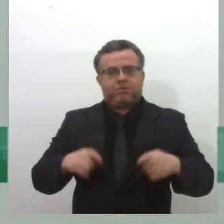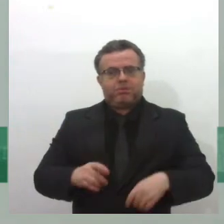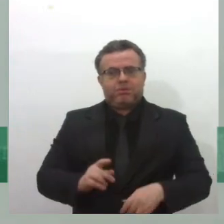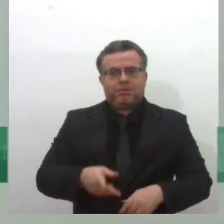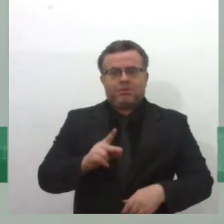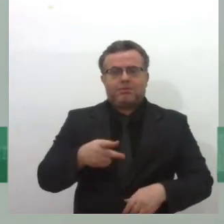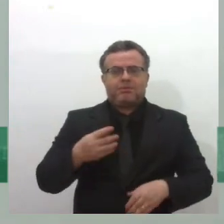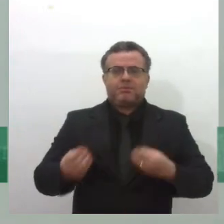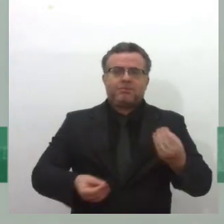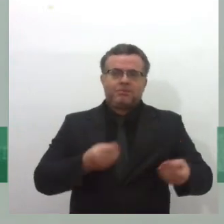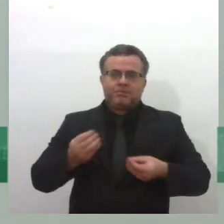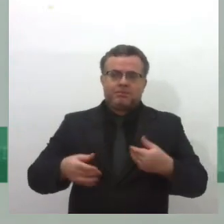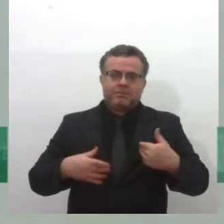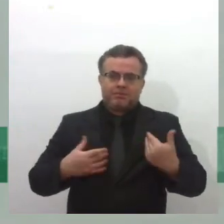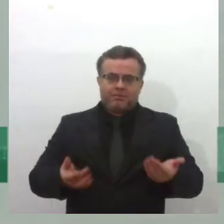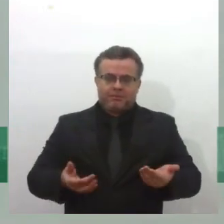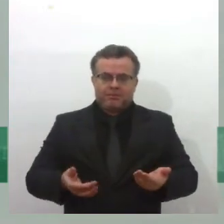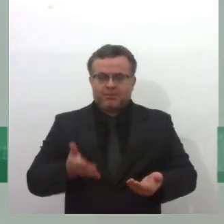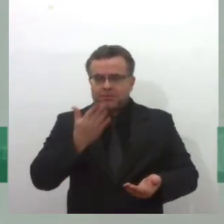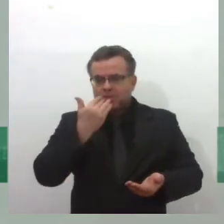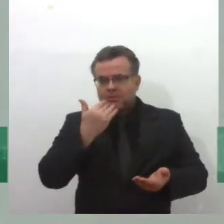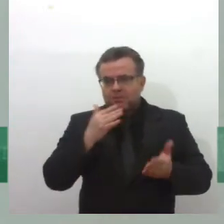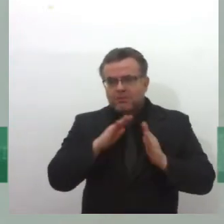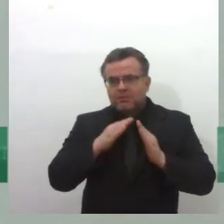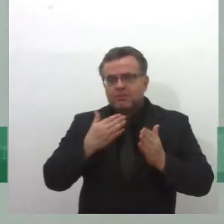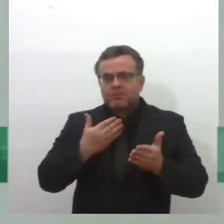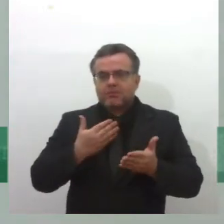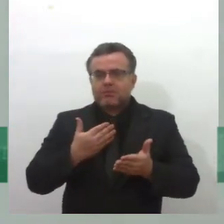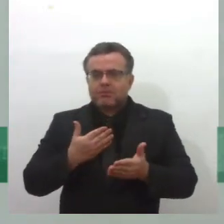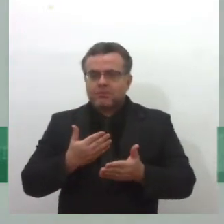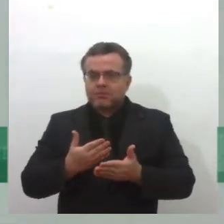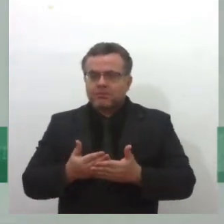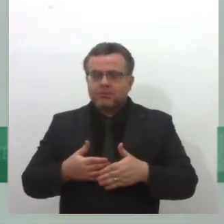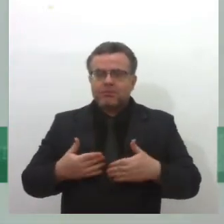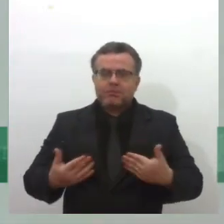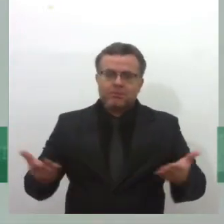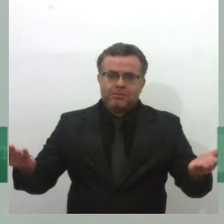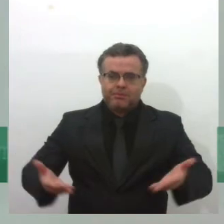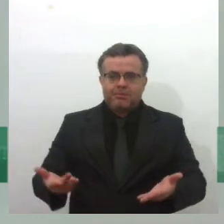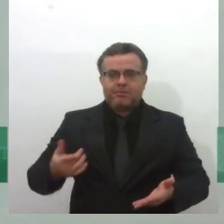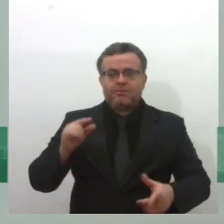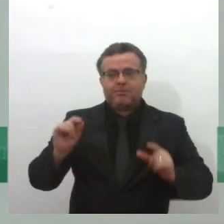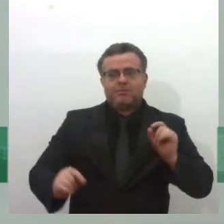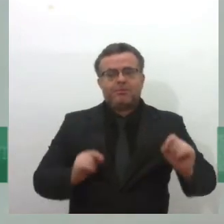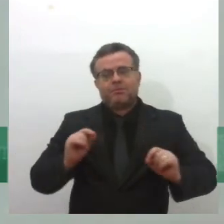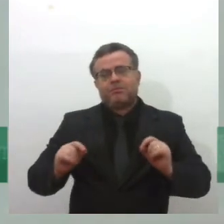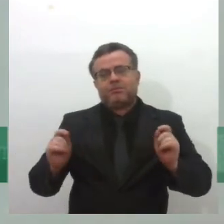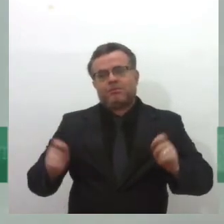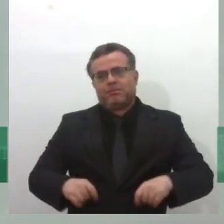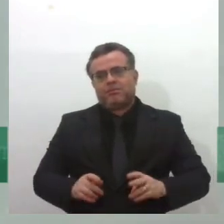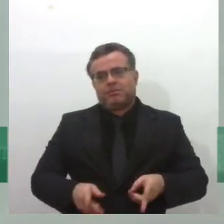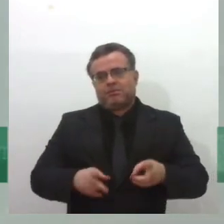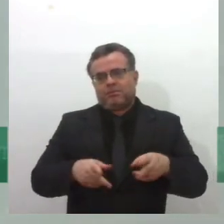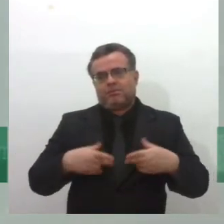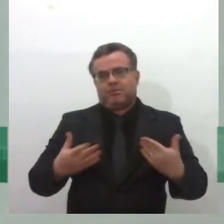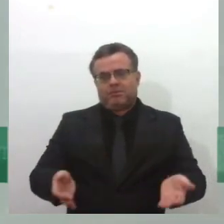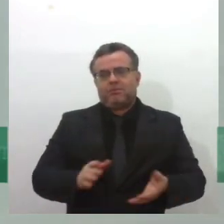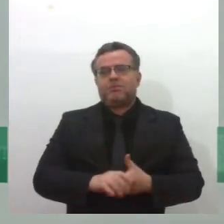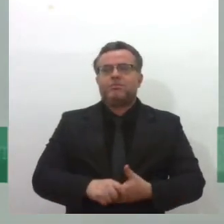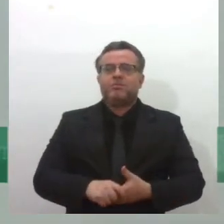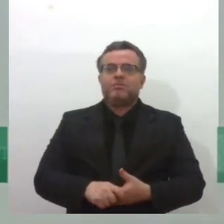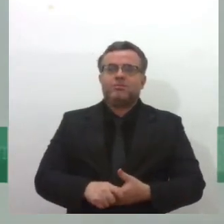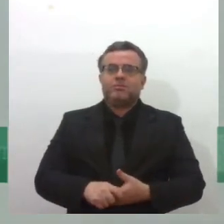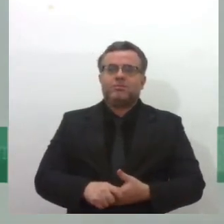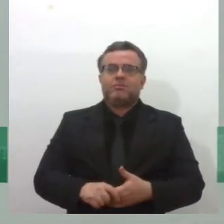esgoto, merenda escolar, transporte, eu diria que é muito mais do que 200 bilhões, né?